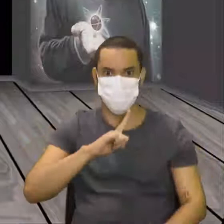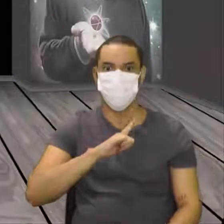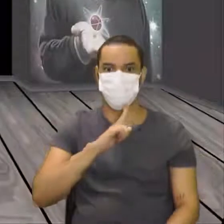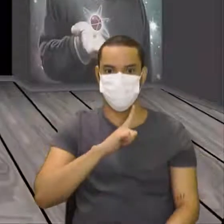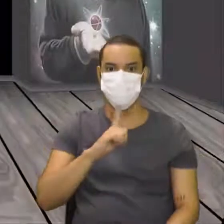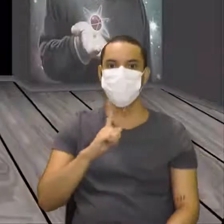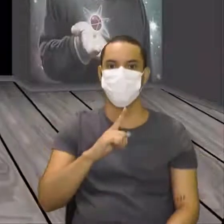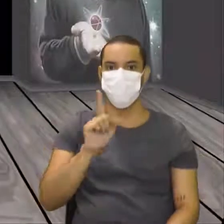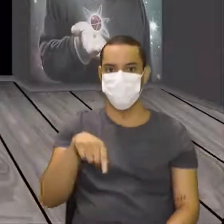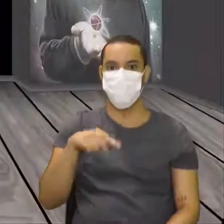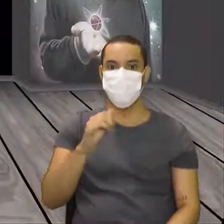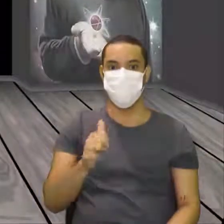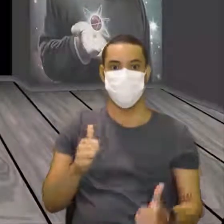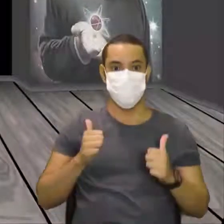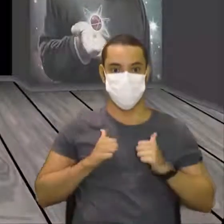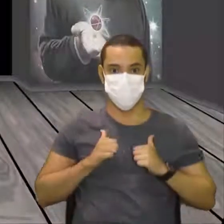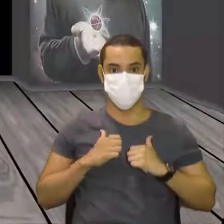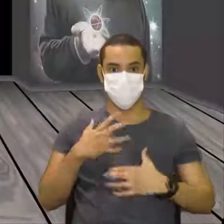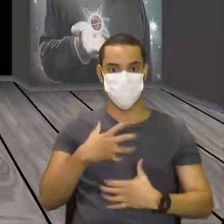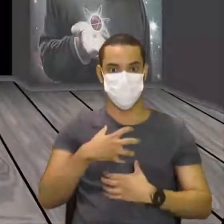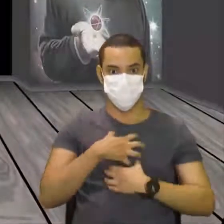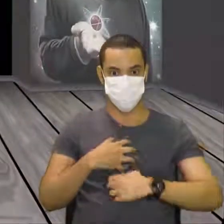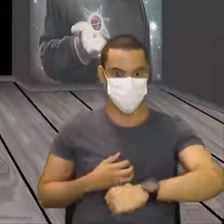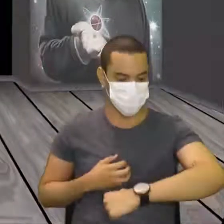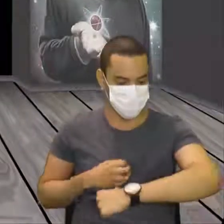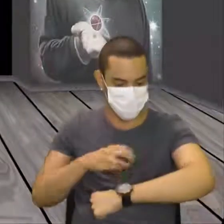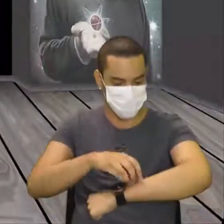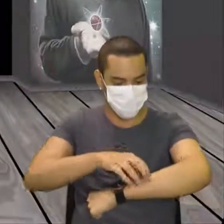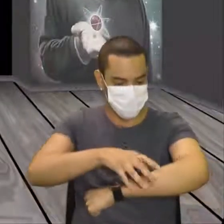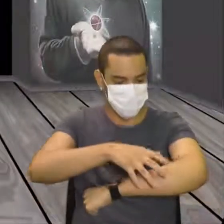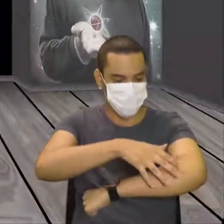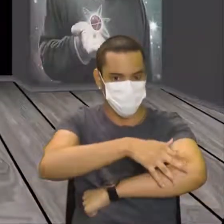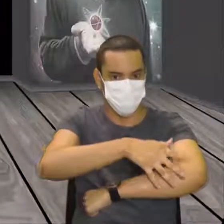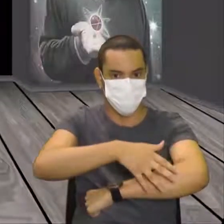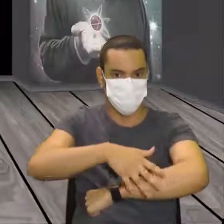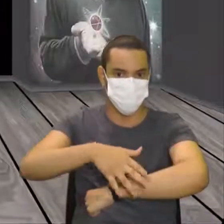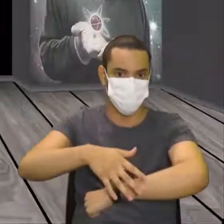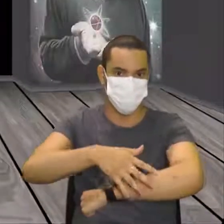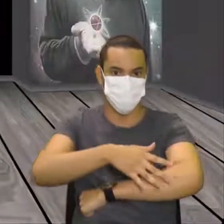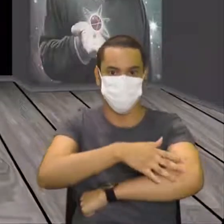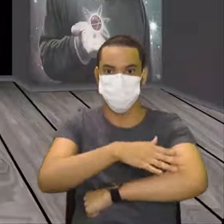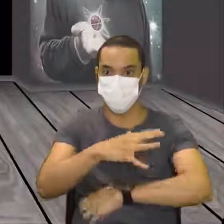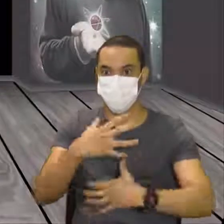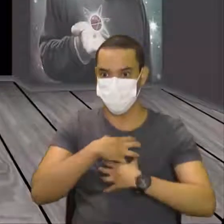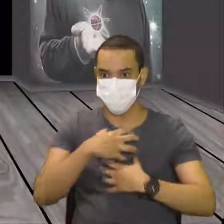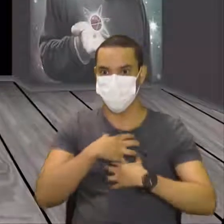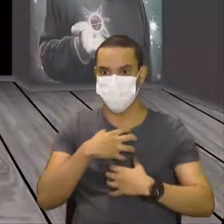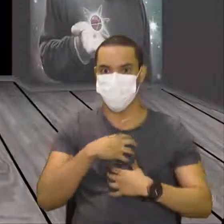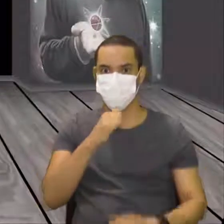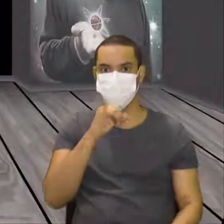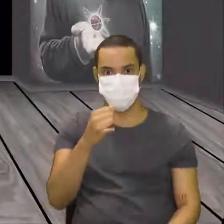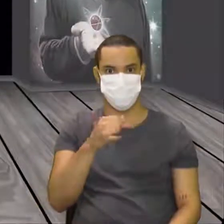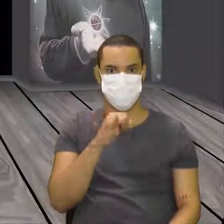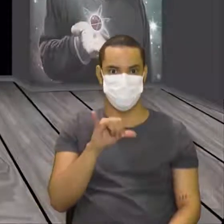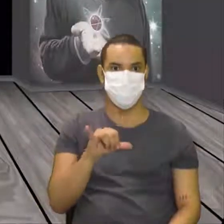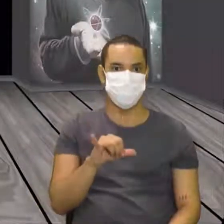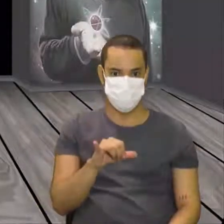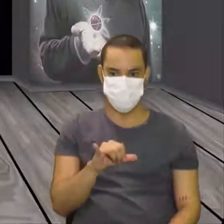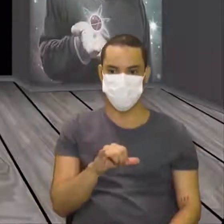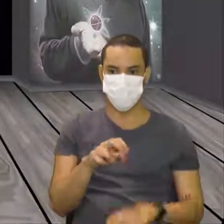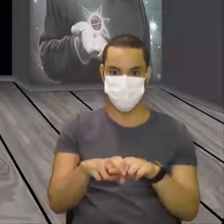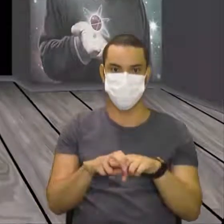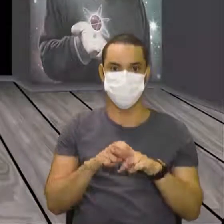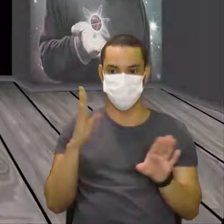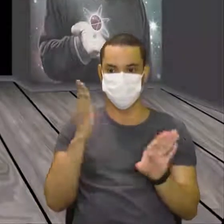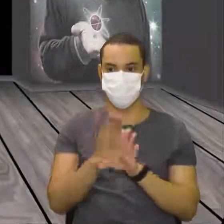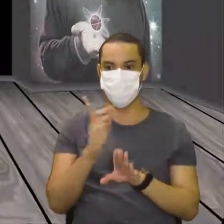eletricidade estática. E quando você sentia ali, né, colocava perto sem tocar, você sentia aquele excesso de cargas ali, ok? Então é